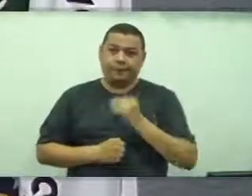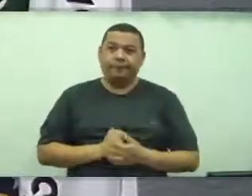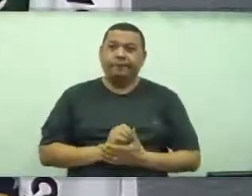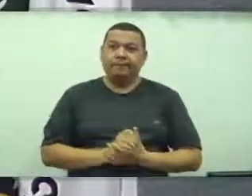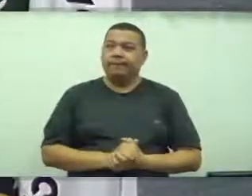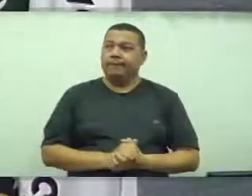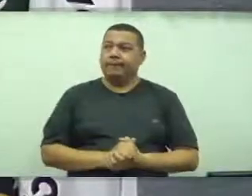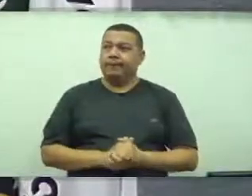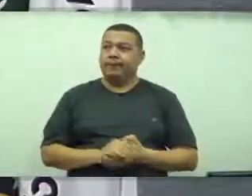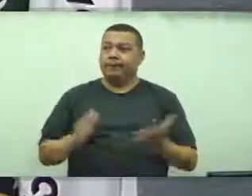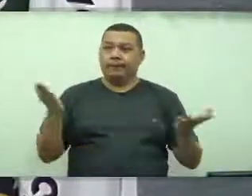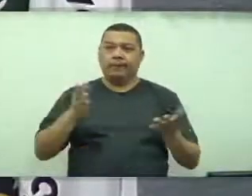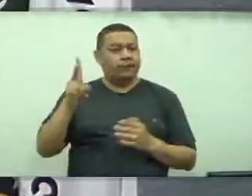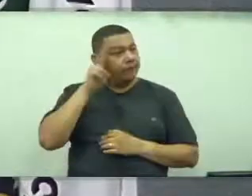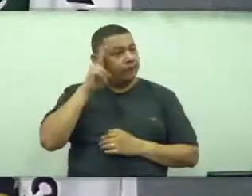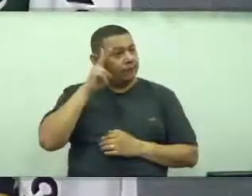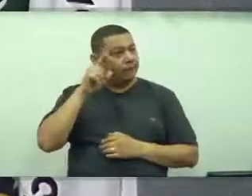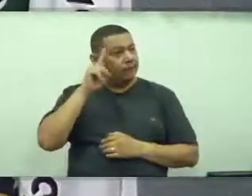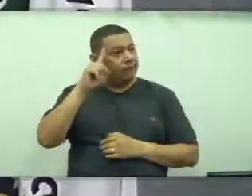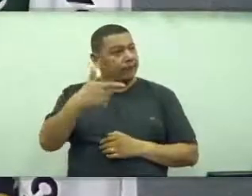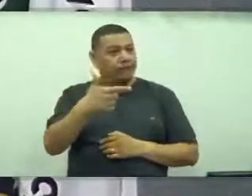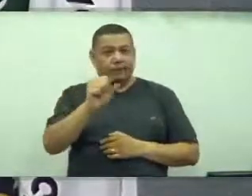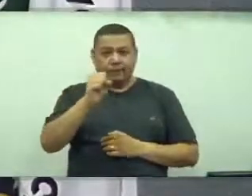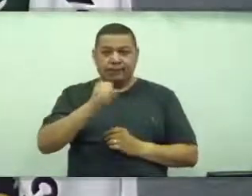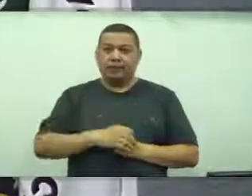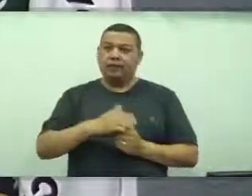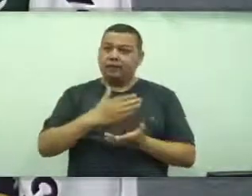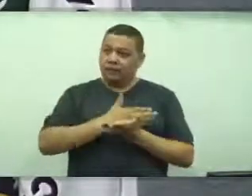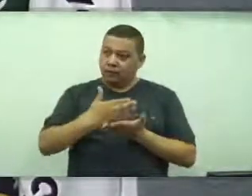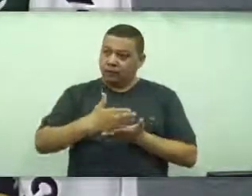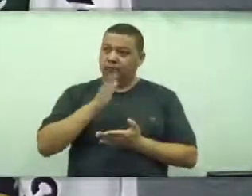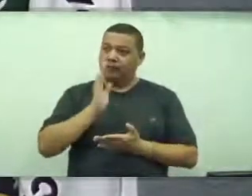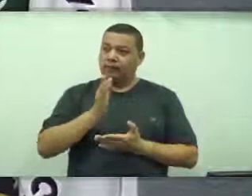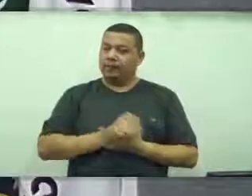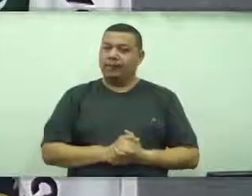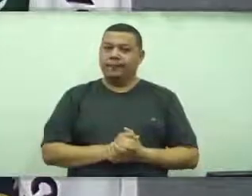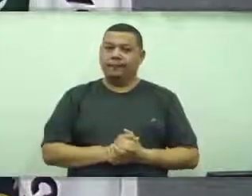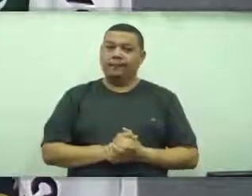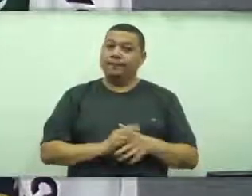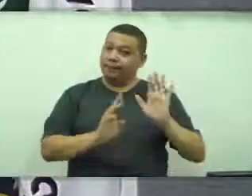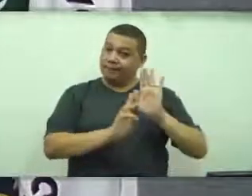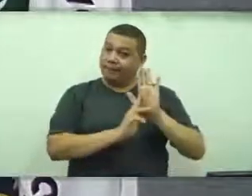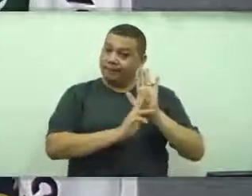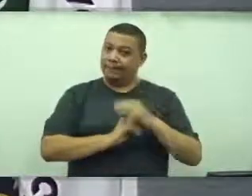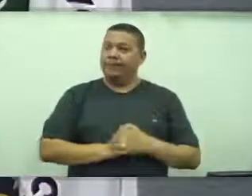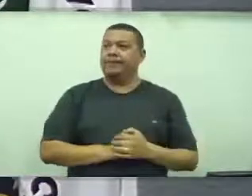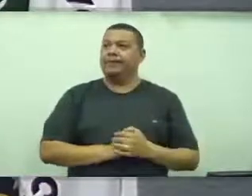né, segunda-feira, dia 28, isso começou a ser feito tudo lá no distrito do Riozinho.